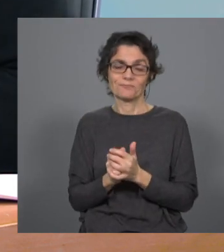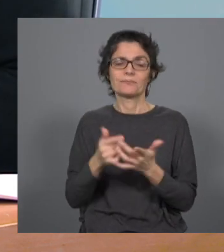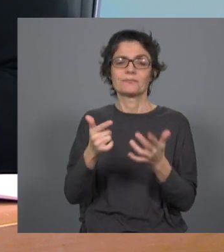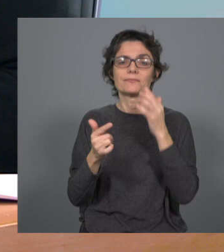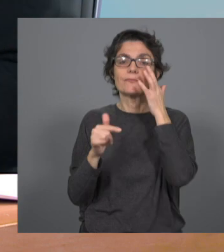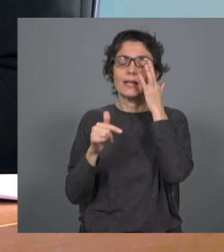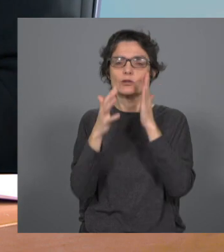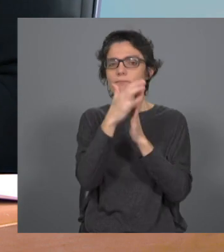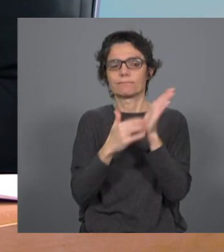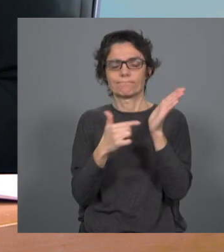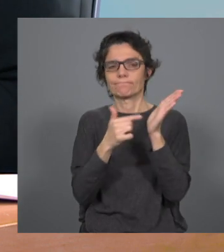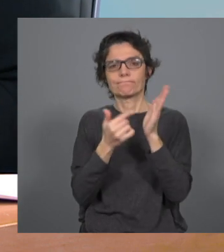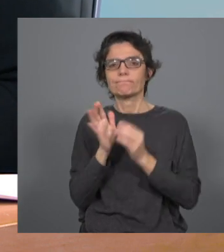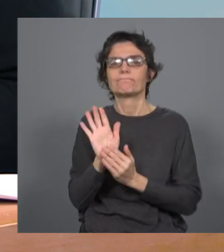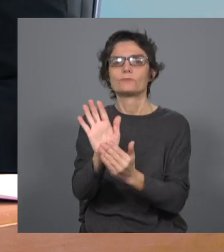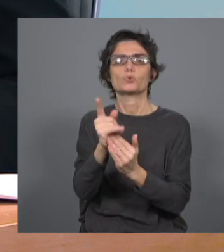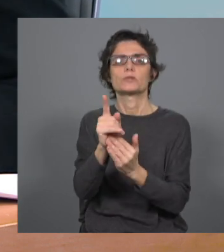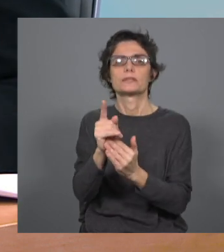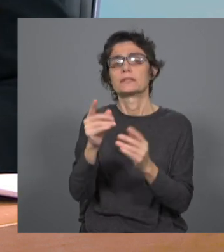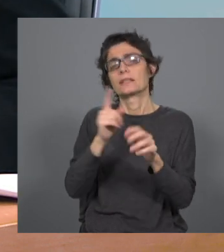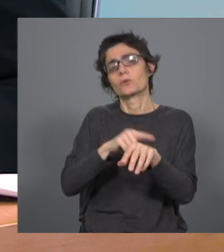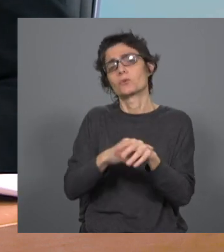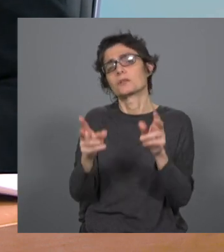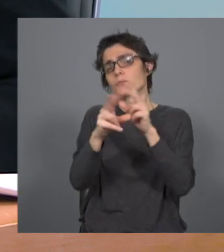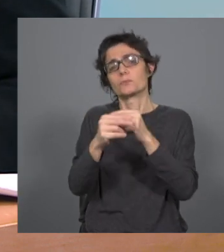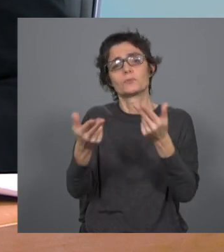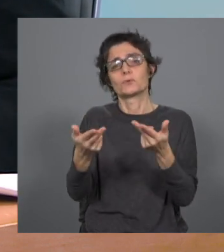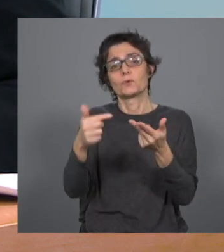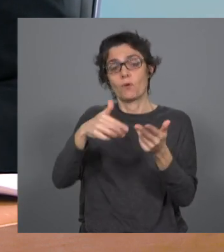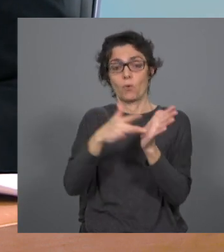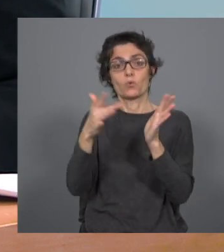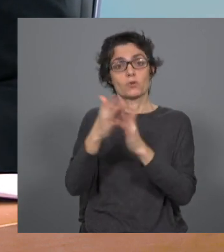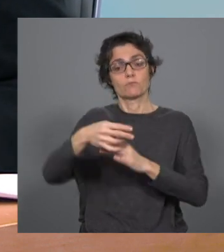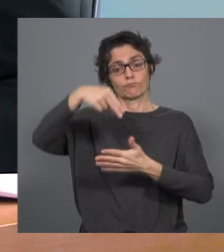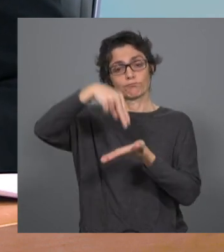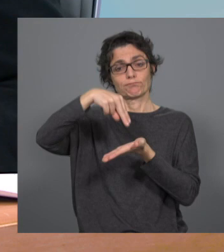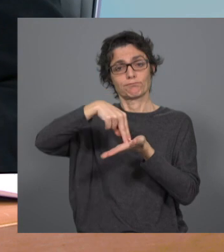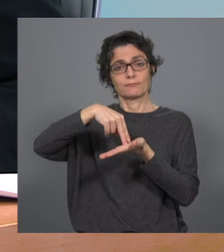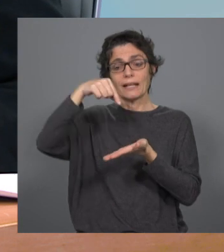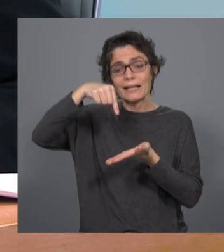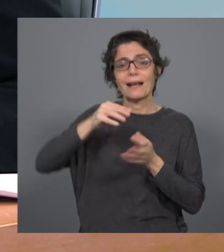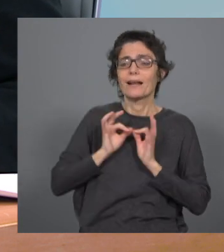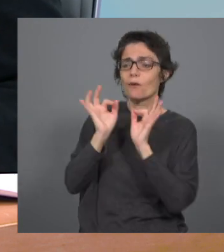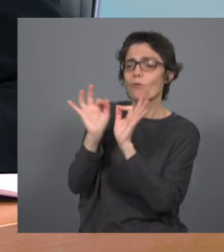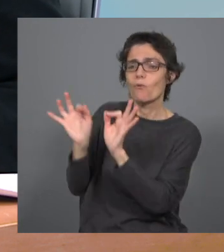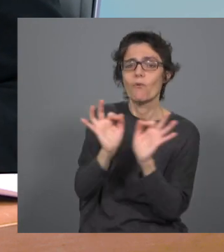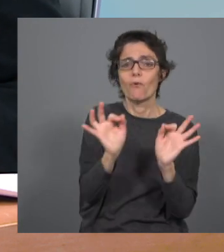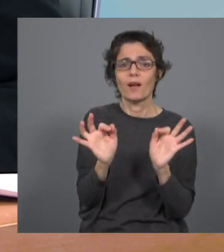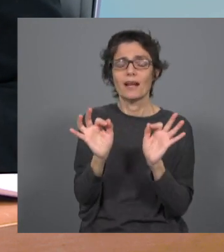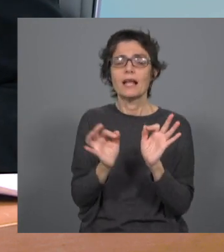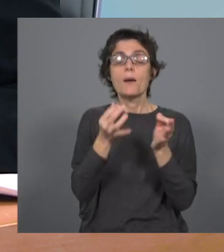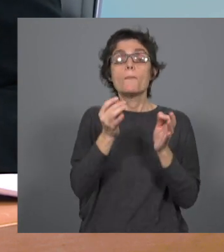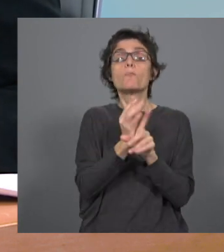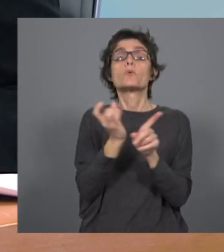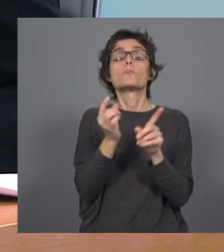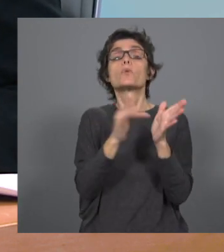realmente que estamos num tempo novo, onde o Senhor está presente para curar. Portanto, Jesus olha a pessoa na sua dignidade